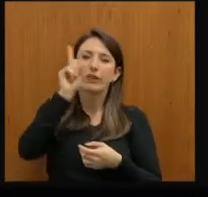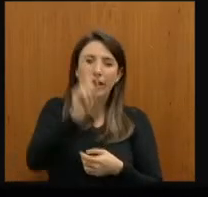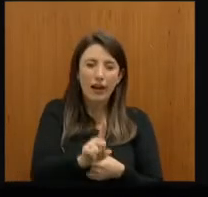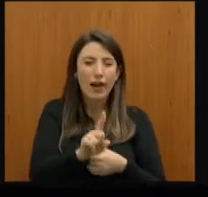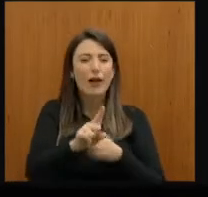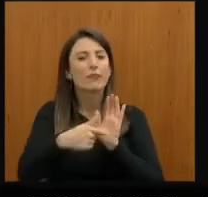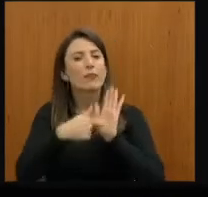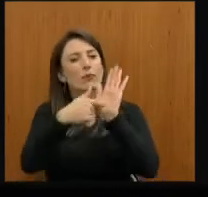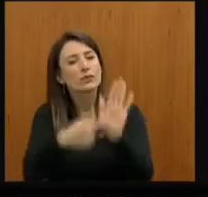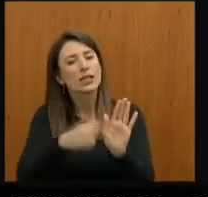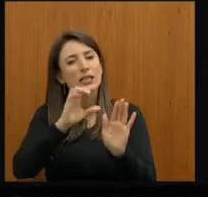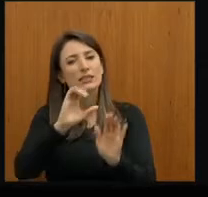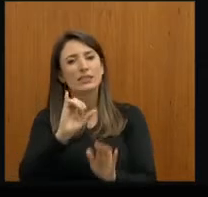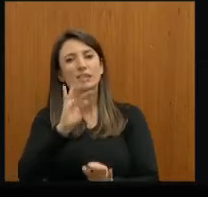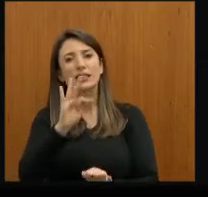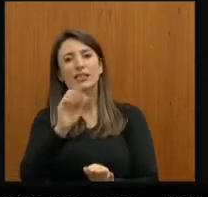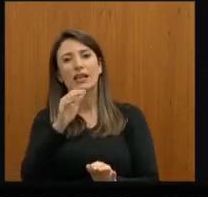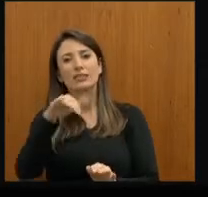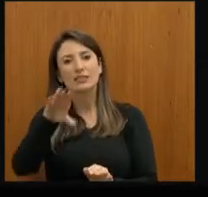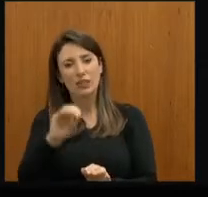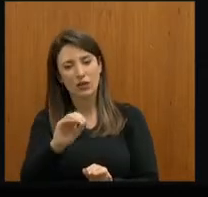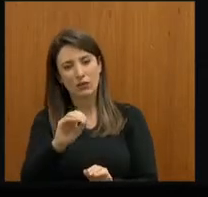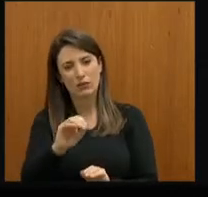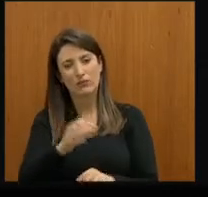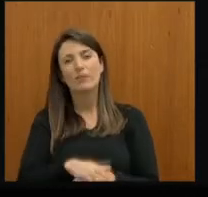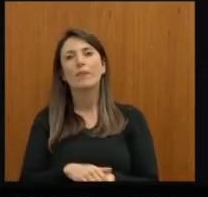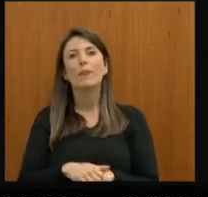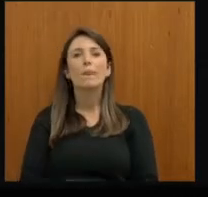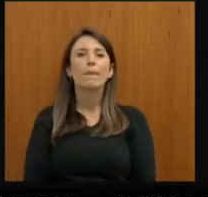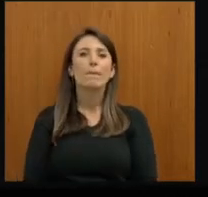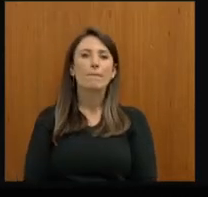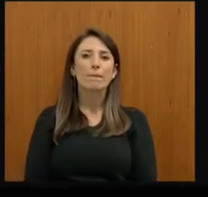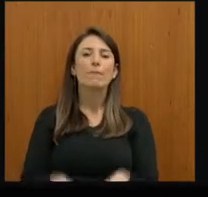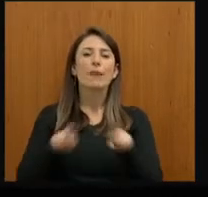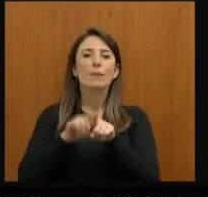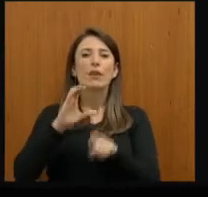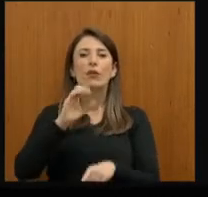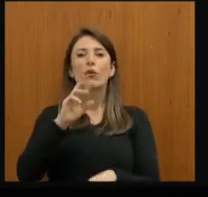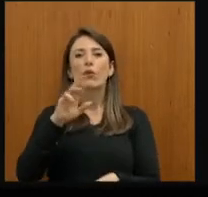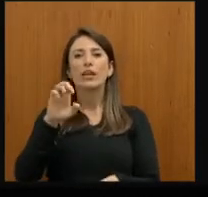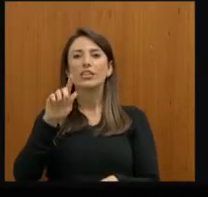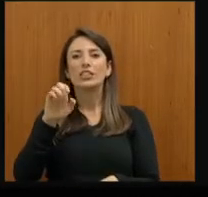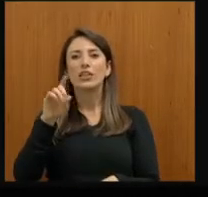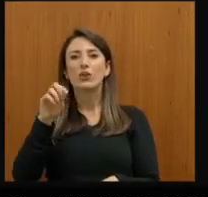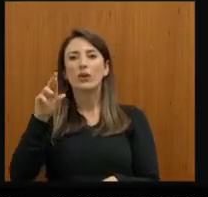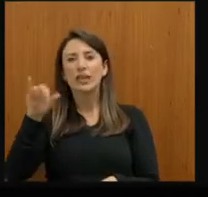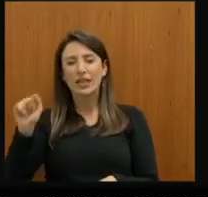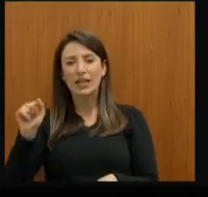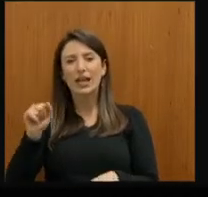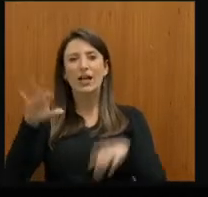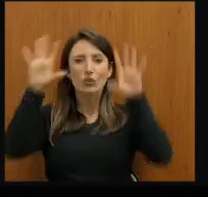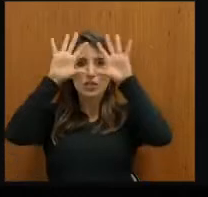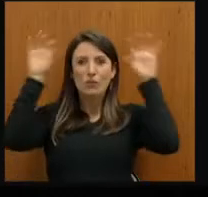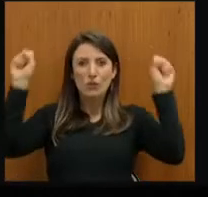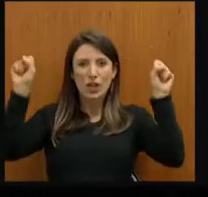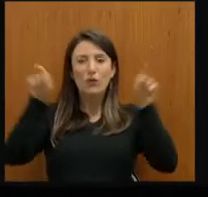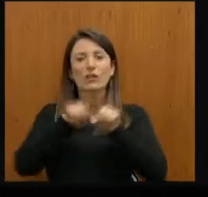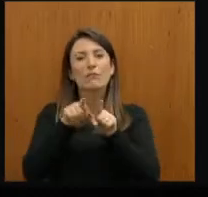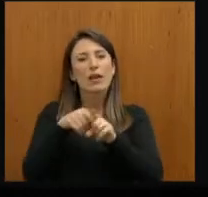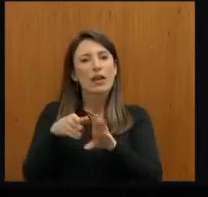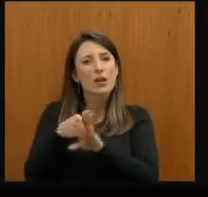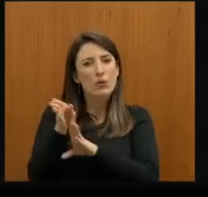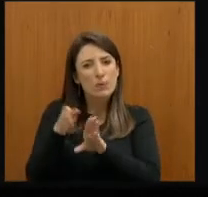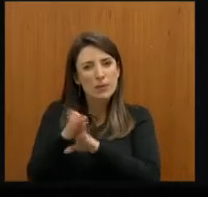e é também o a corregedoria do tribunal recomendou e essa